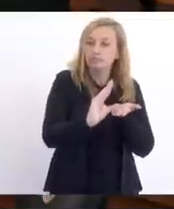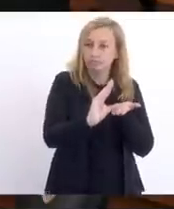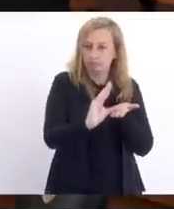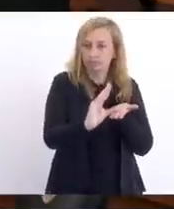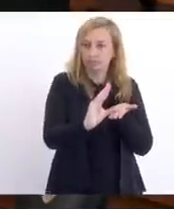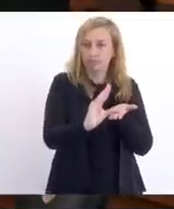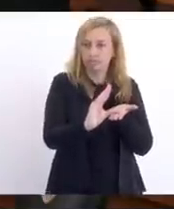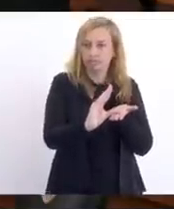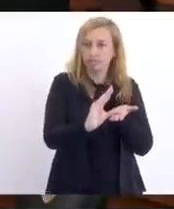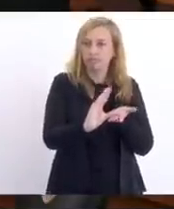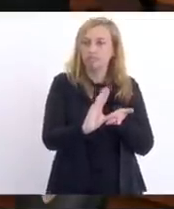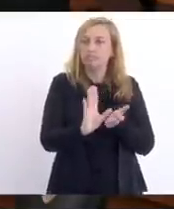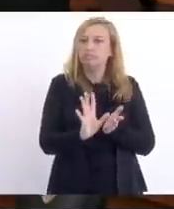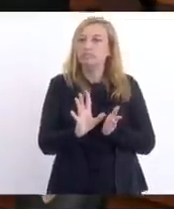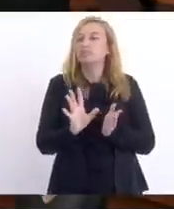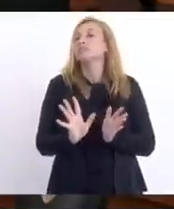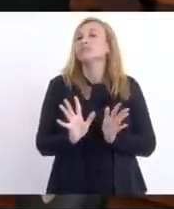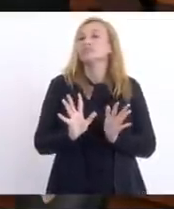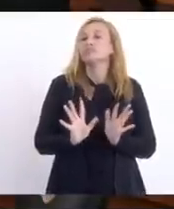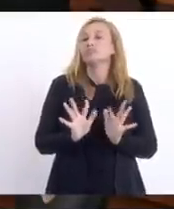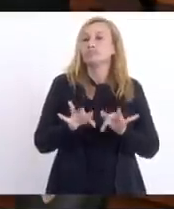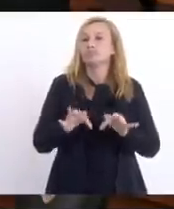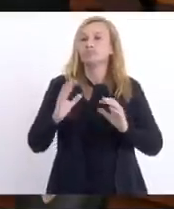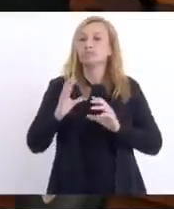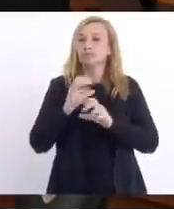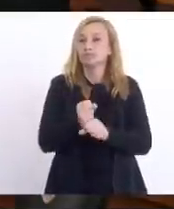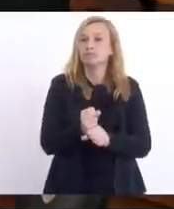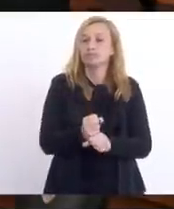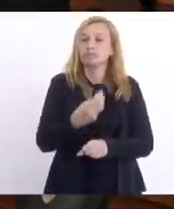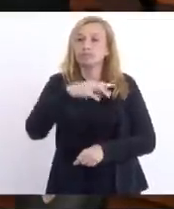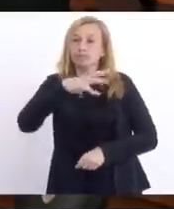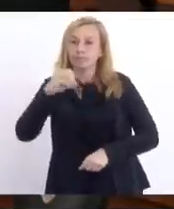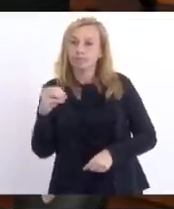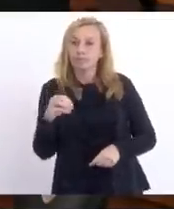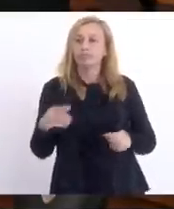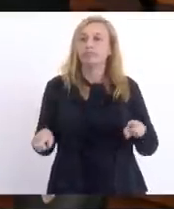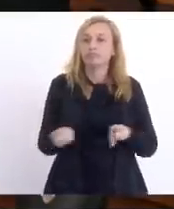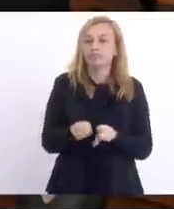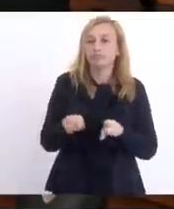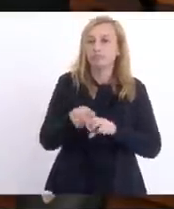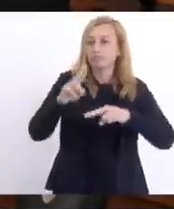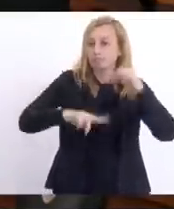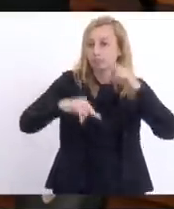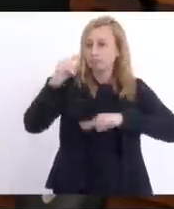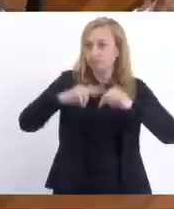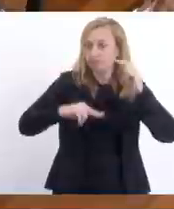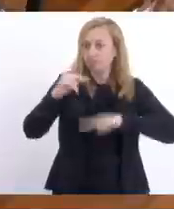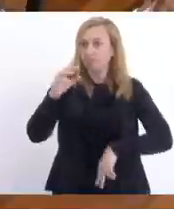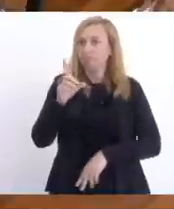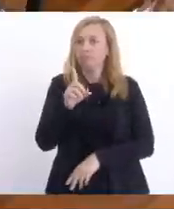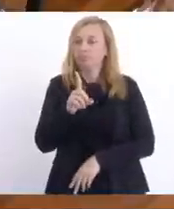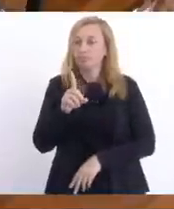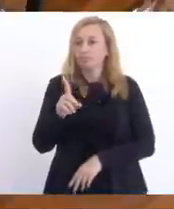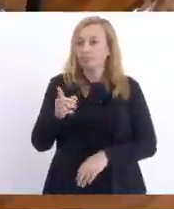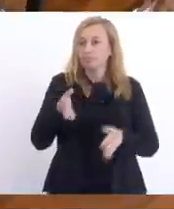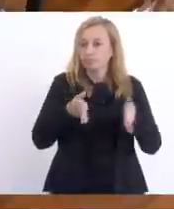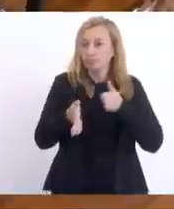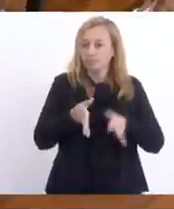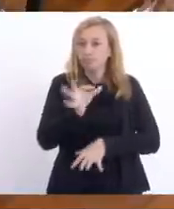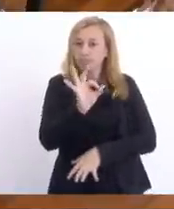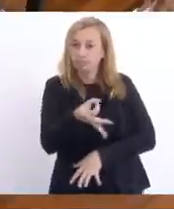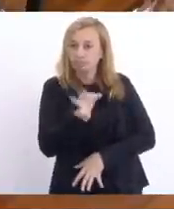a gente chega a uma conclusão. Entre março e junho, chega uma data intermediária, desde